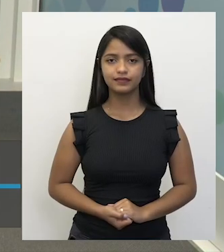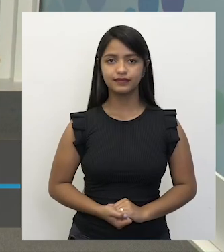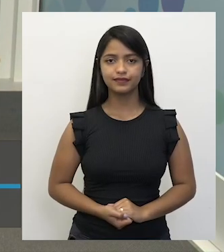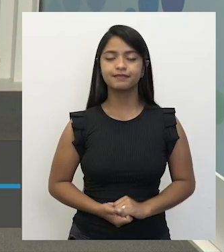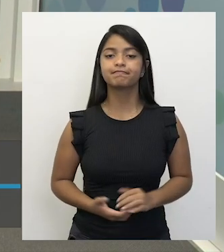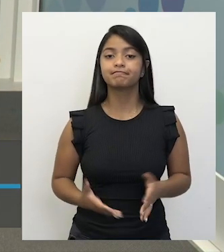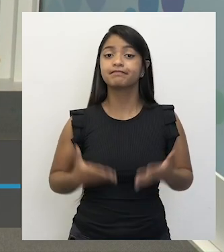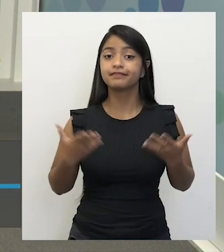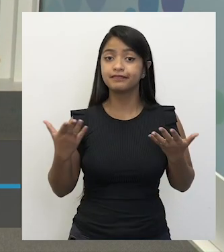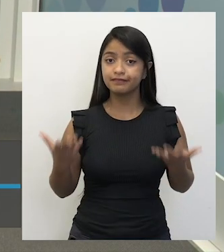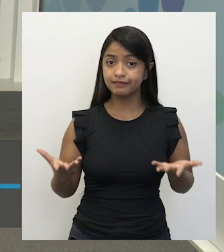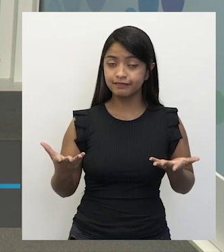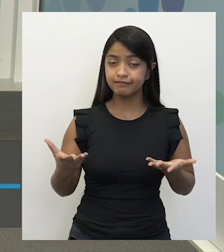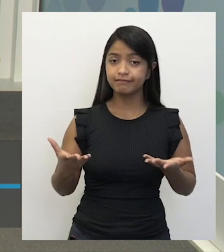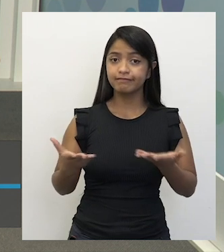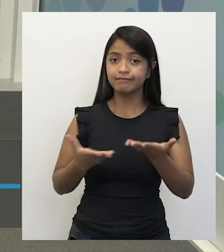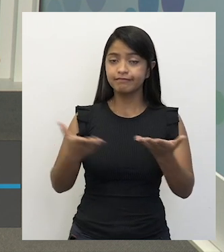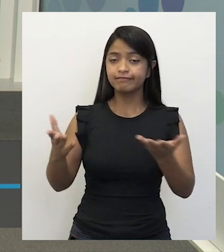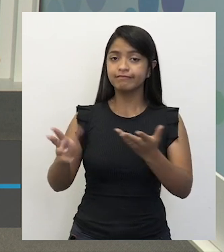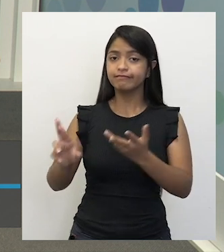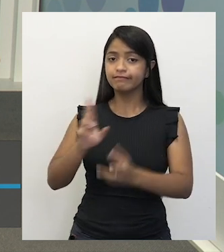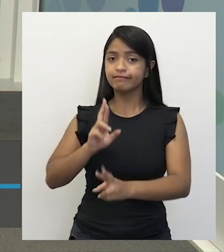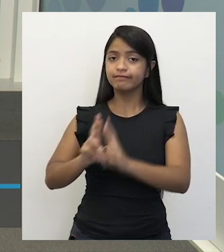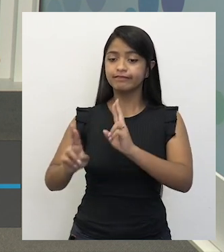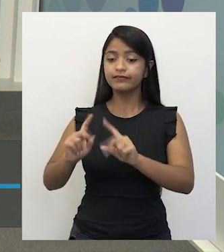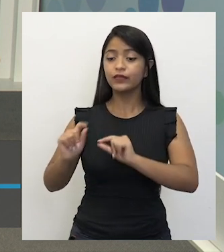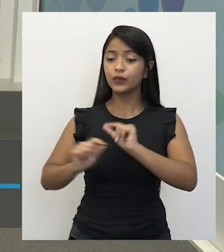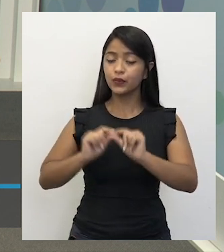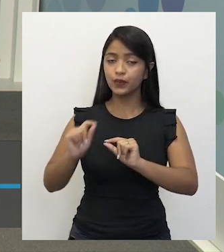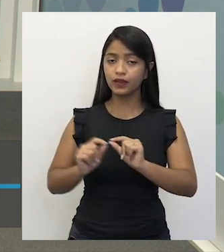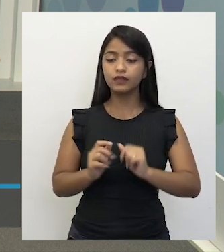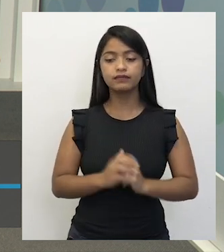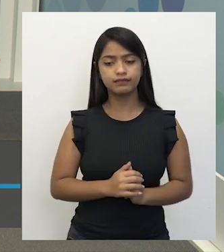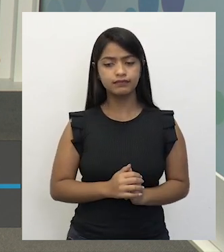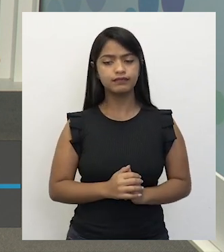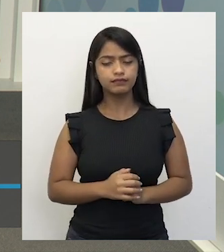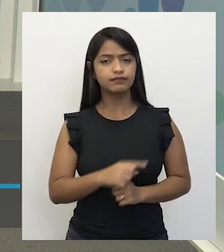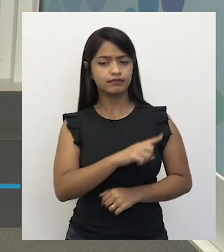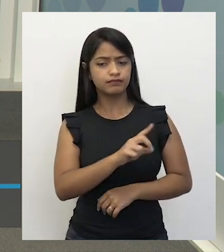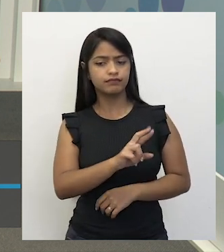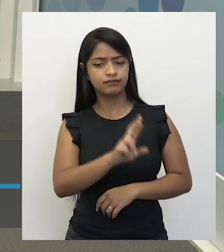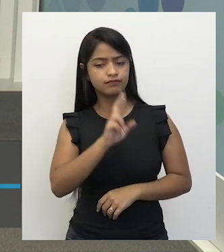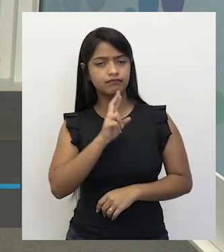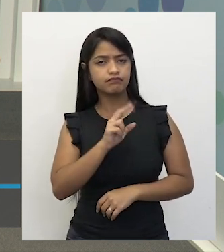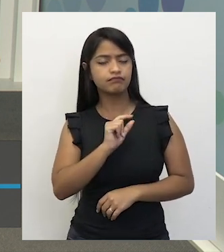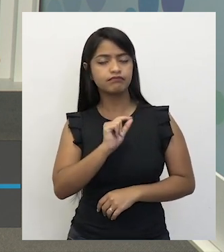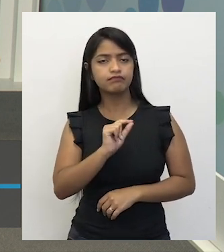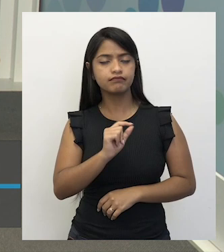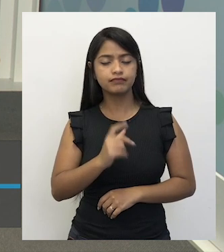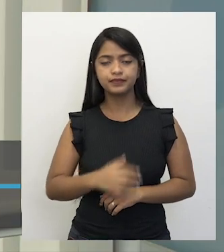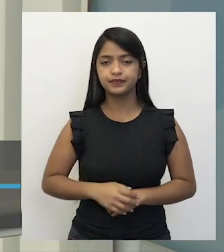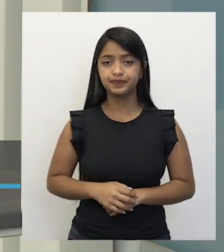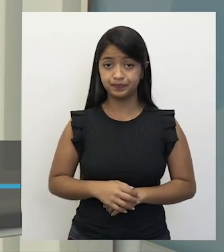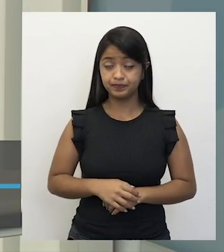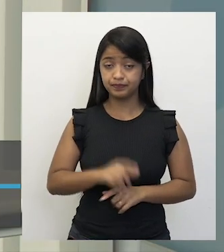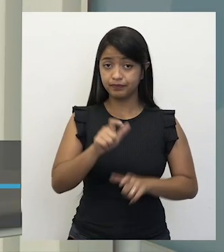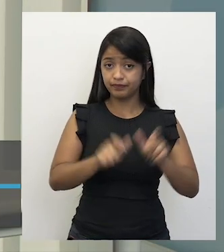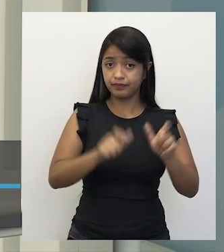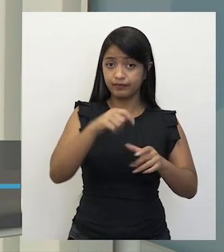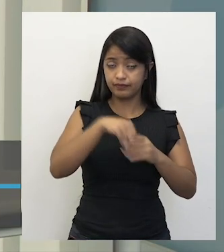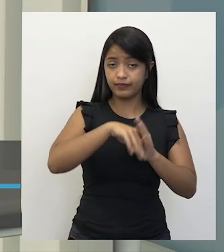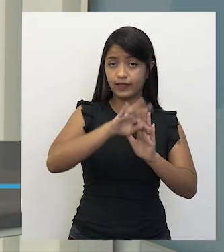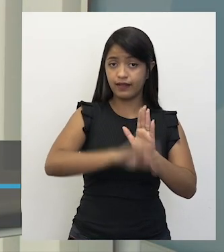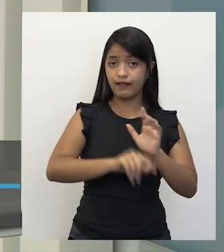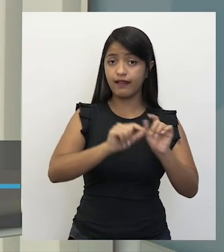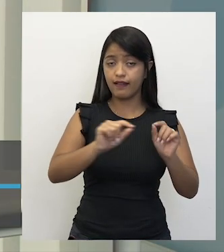E a ideia, o que Então, eles vamos lá. colocaram? Os personagens do texto, quais são? A lebre, a galinha